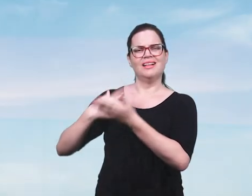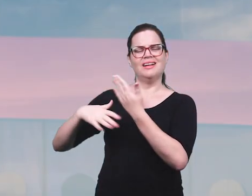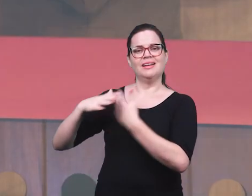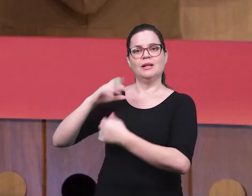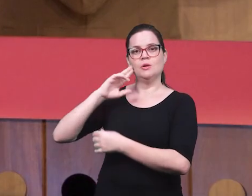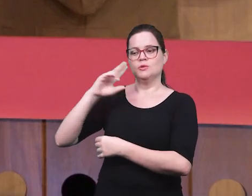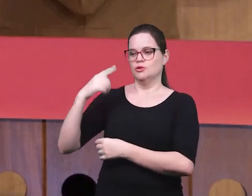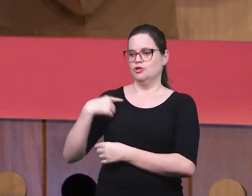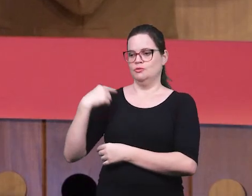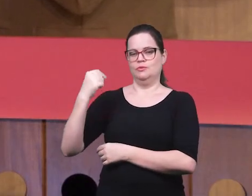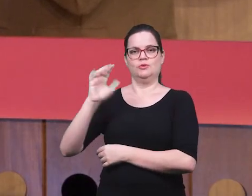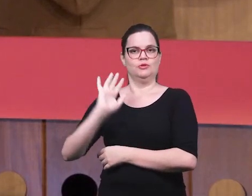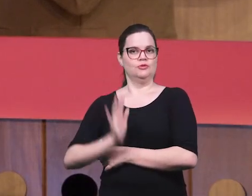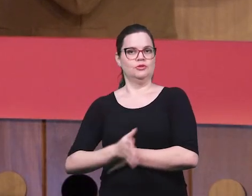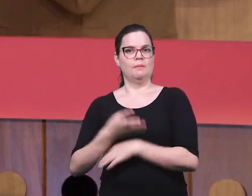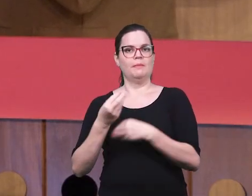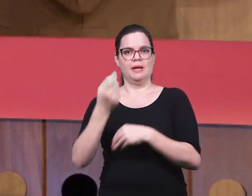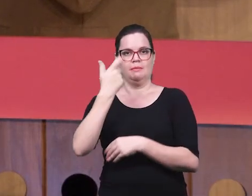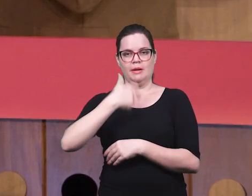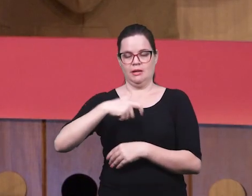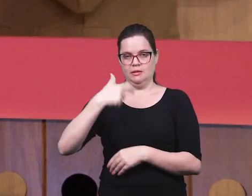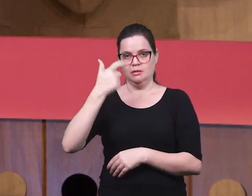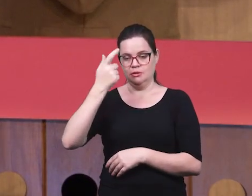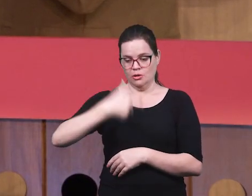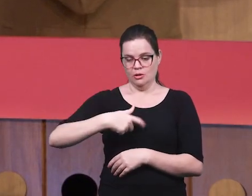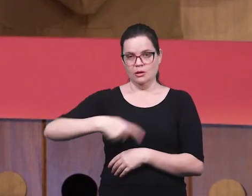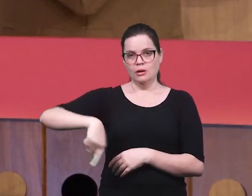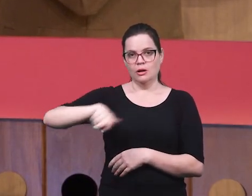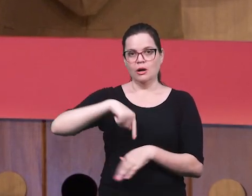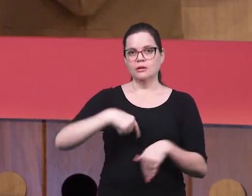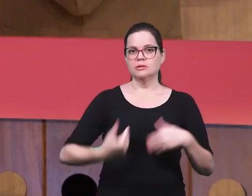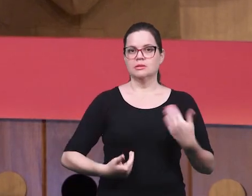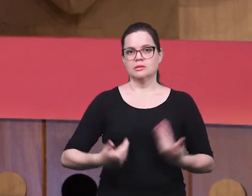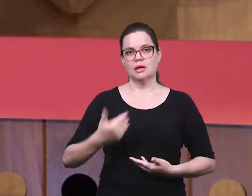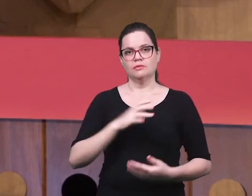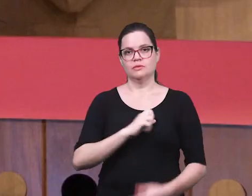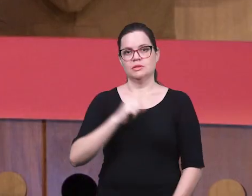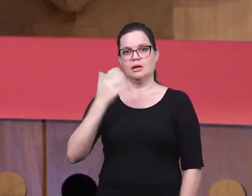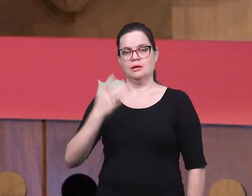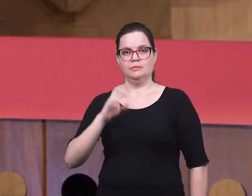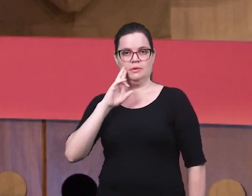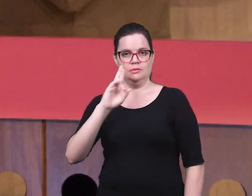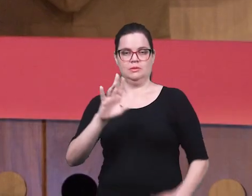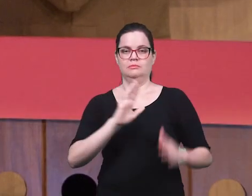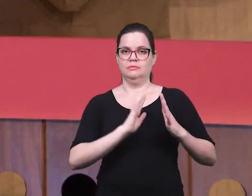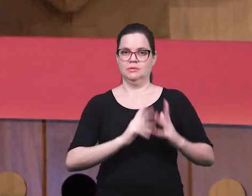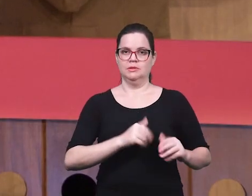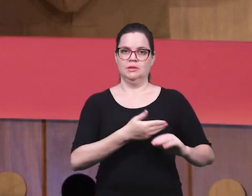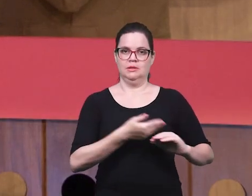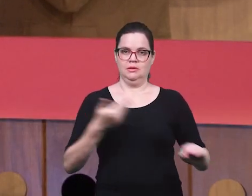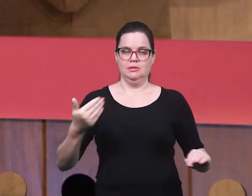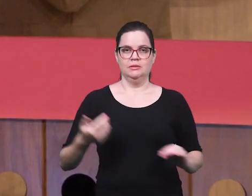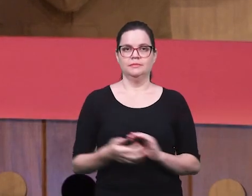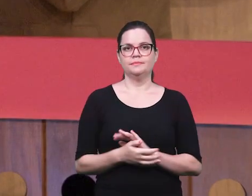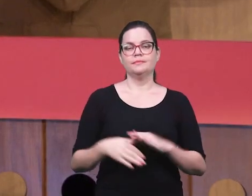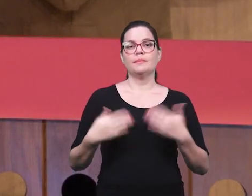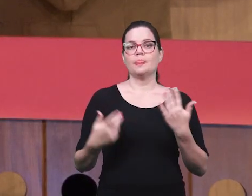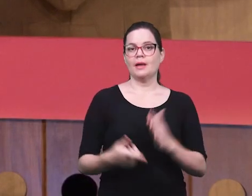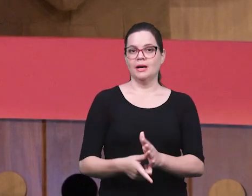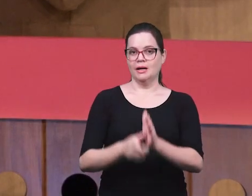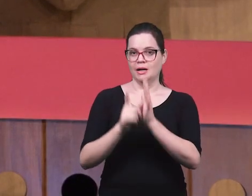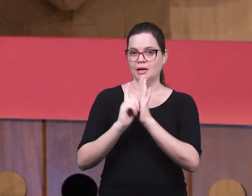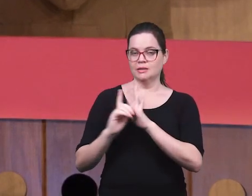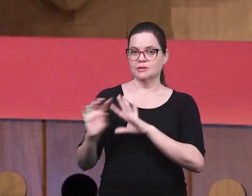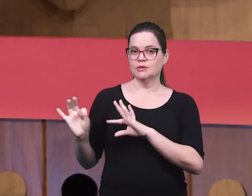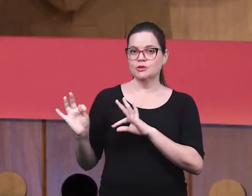dele em amor. Então ele está falando que antes da fundação do mundo, Deus elegeu o homem. Então nós vemos isso na